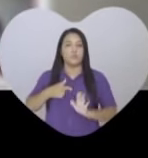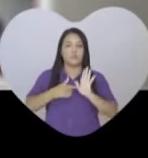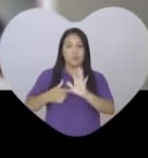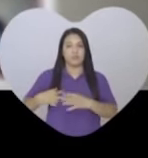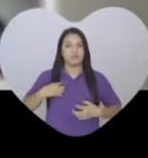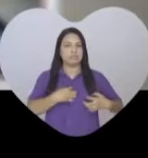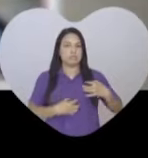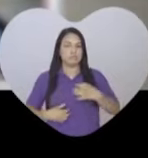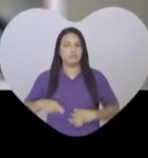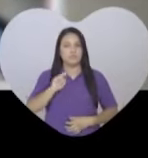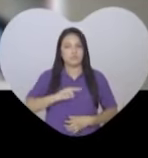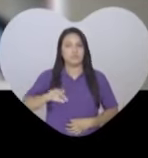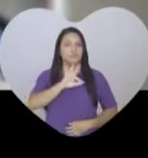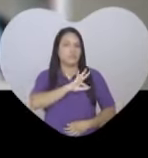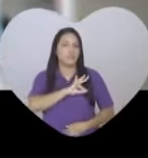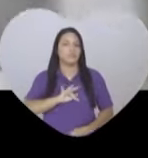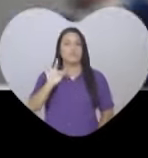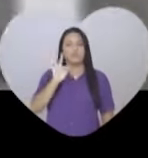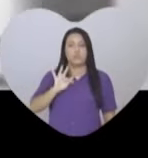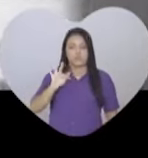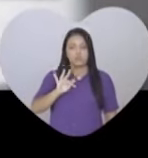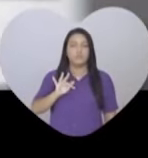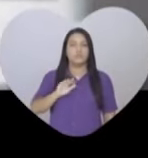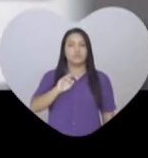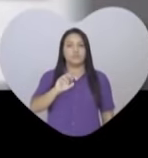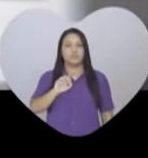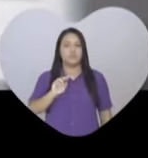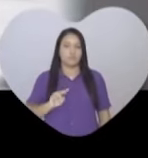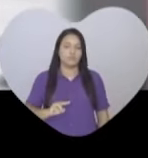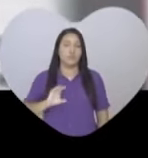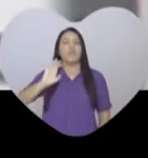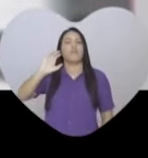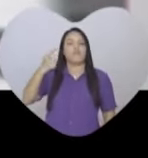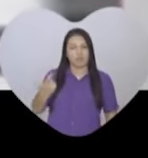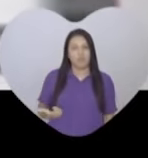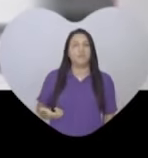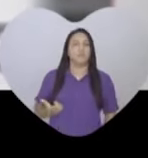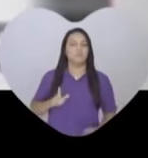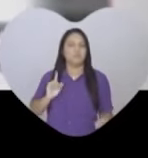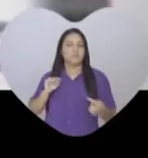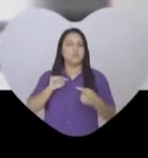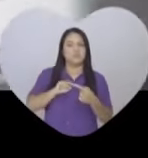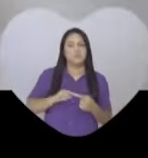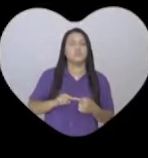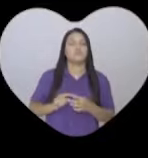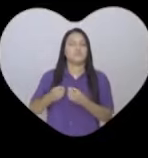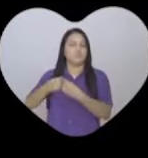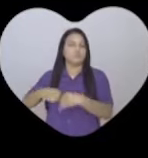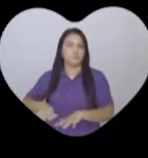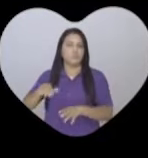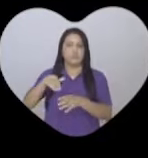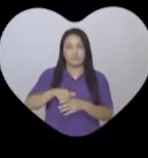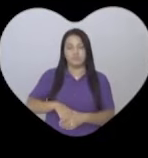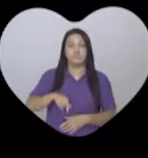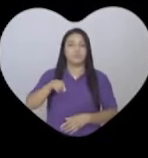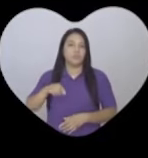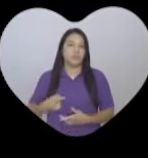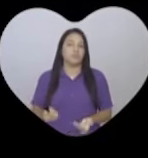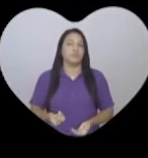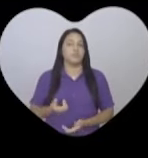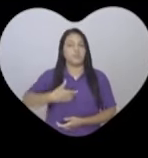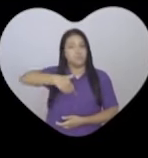uso indevido da Polícia Federal. UOL. E é óbvio o cunho eleitoral e político dessa operação. Rodrigo Cunha e